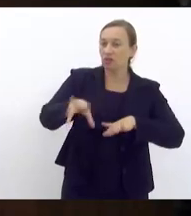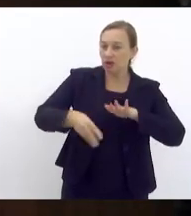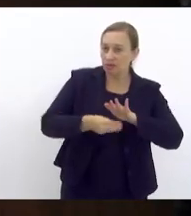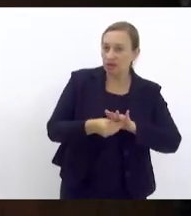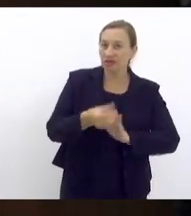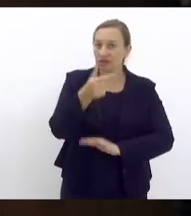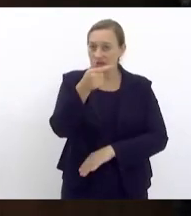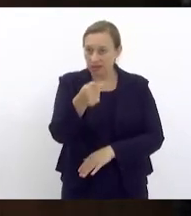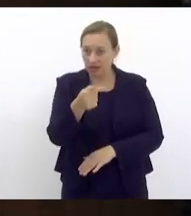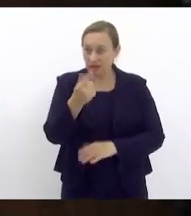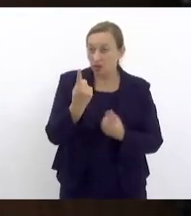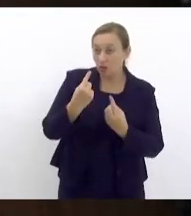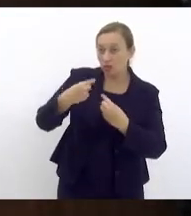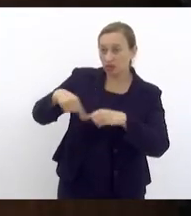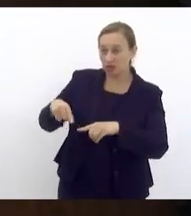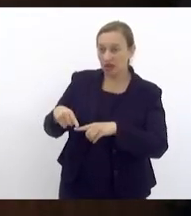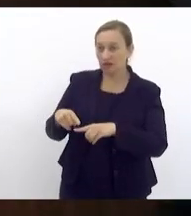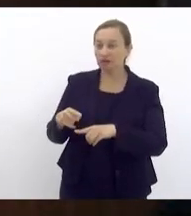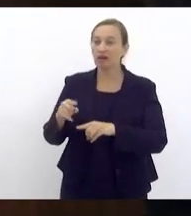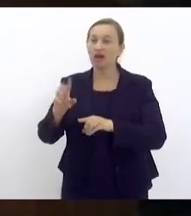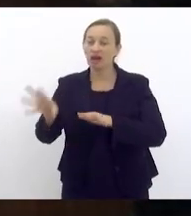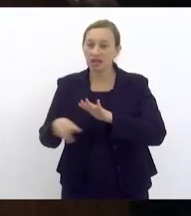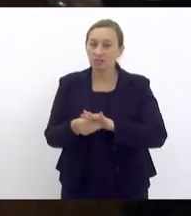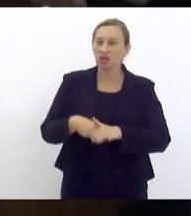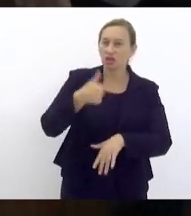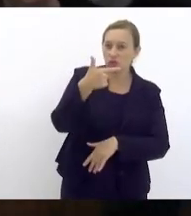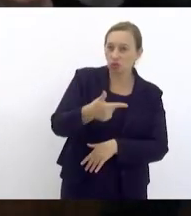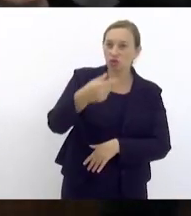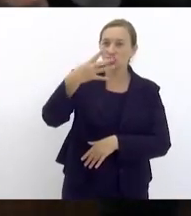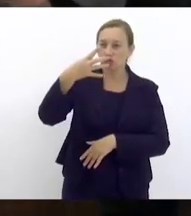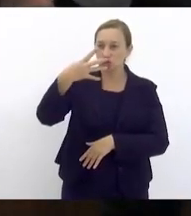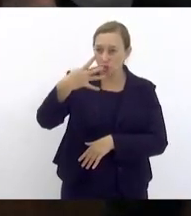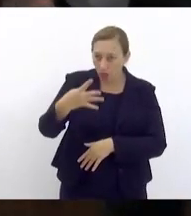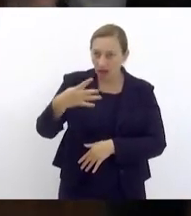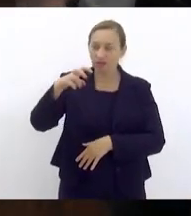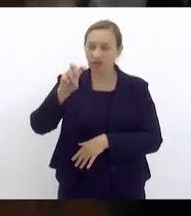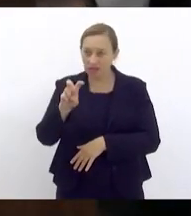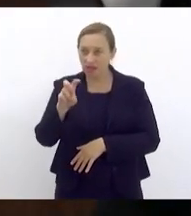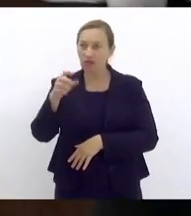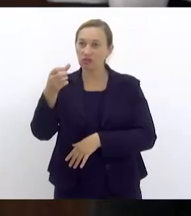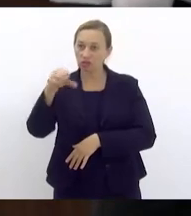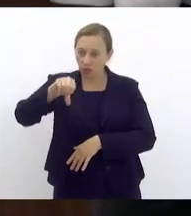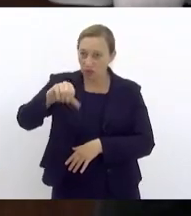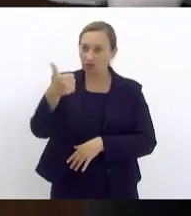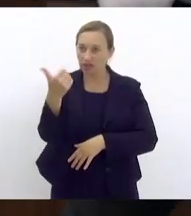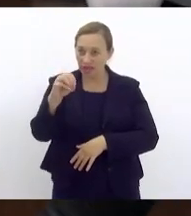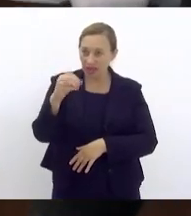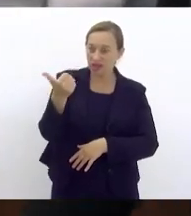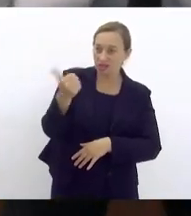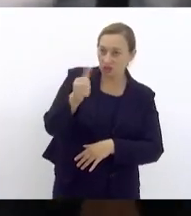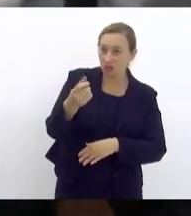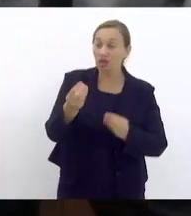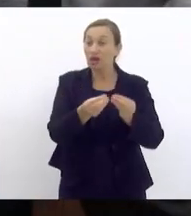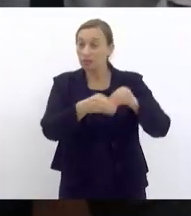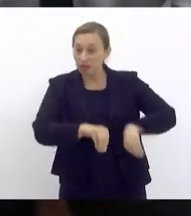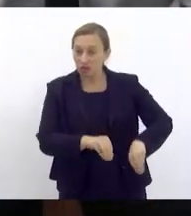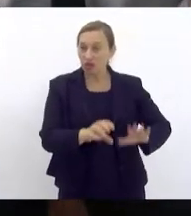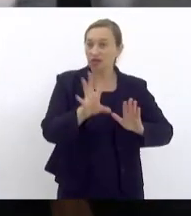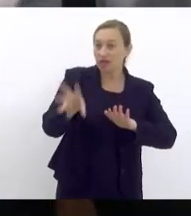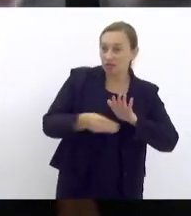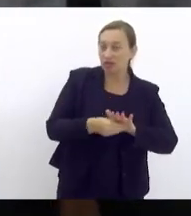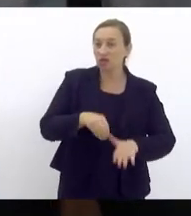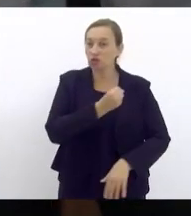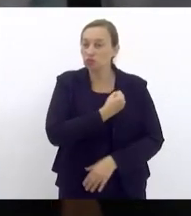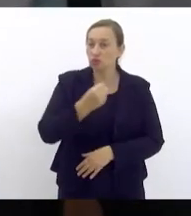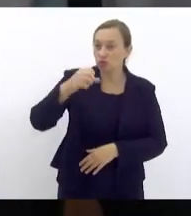7 contrário as emendas 2 4 5 9 10 e 11 prejudicada a emenda número 8